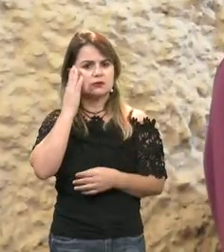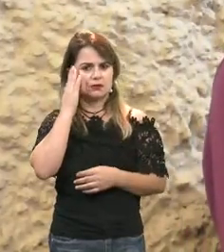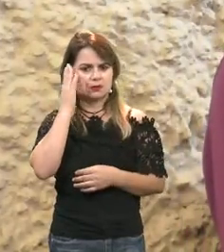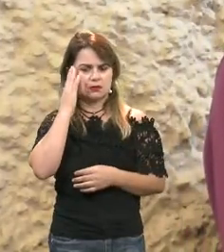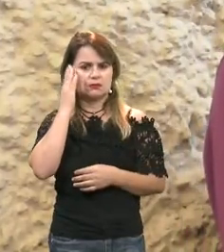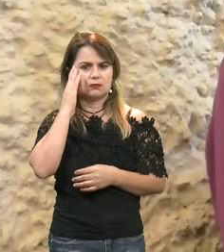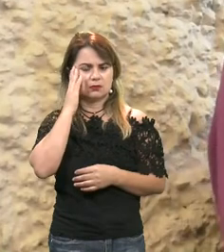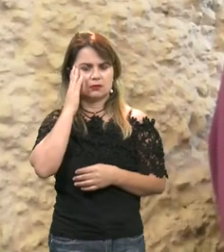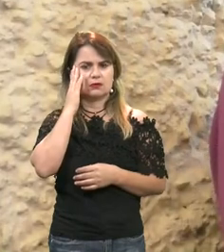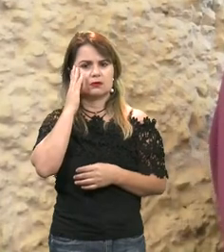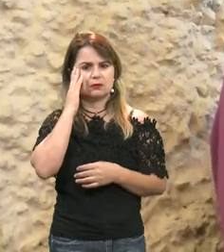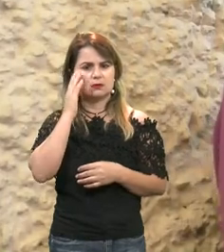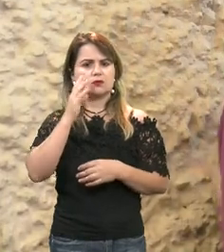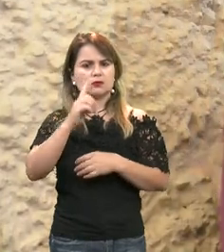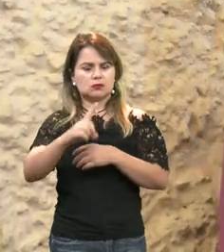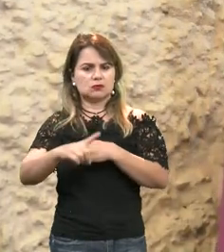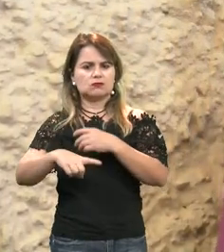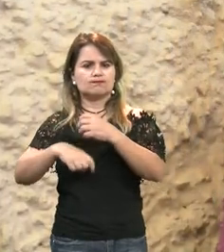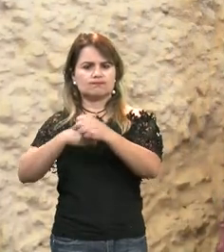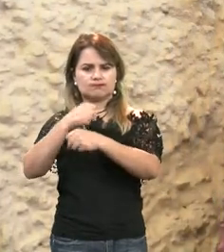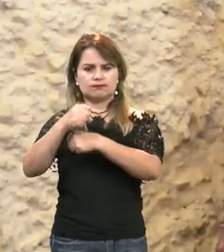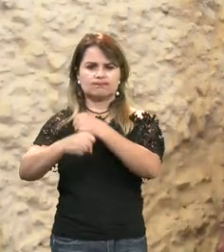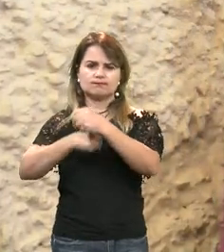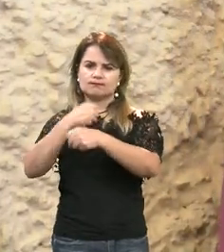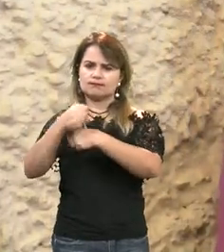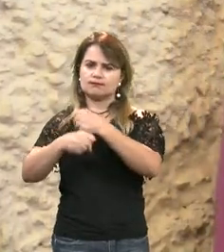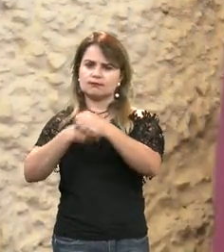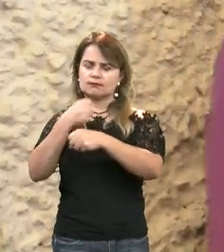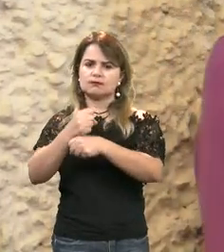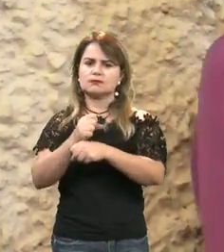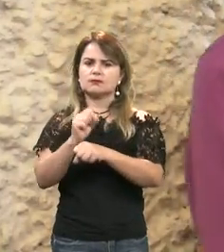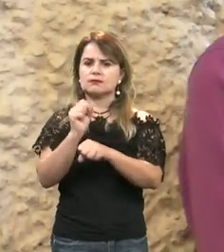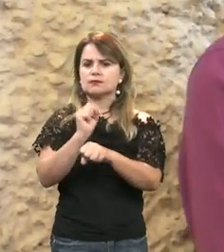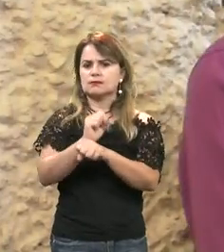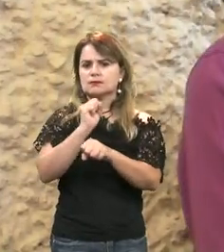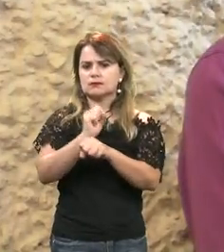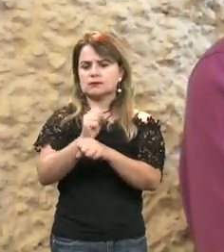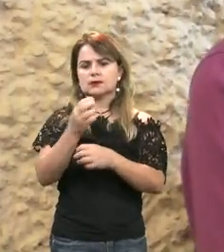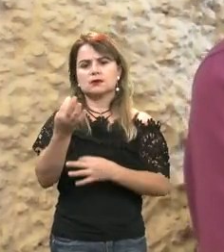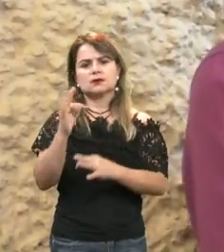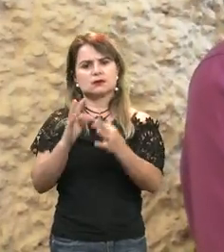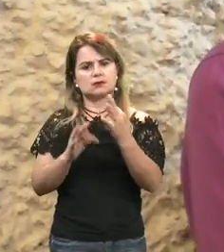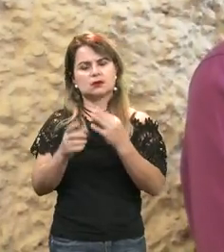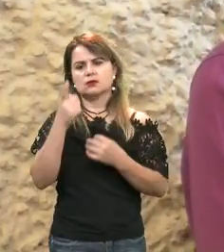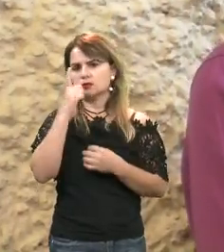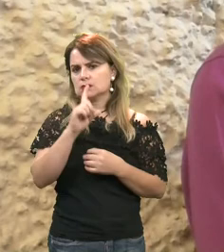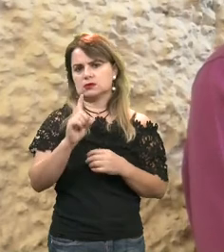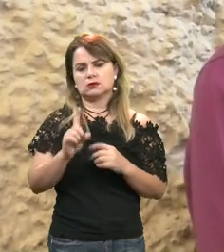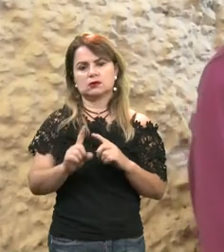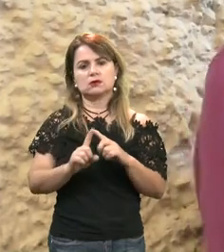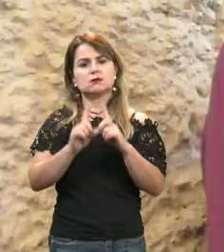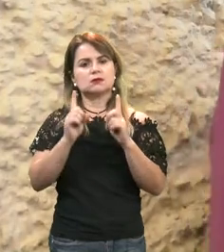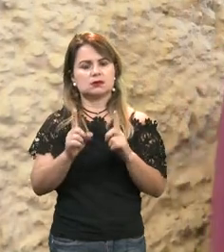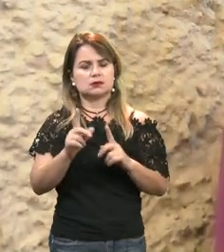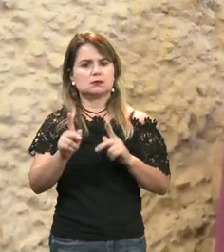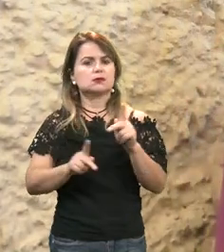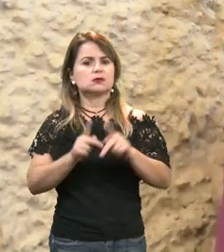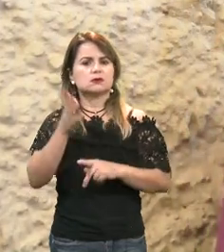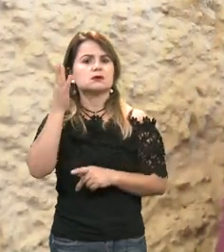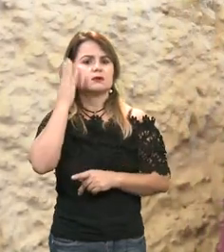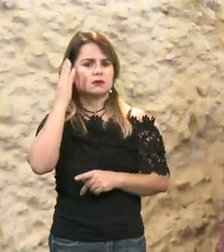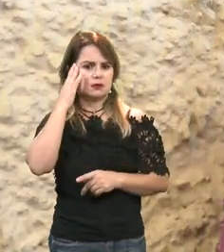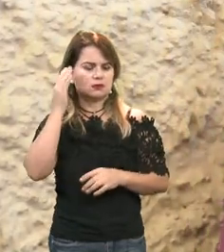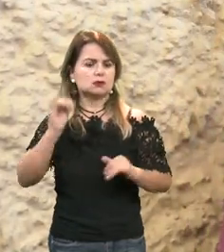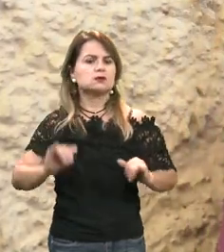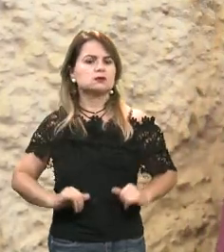fica anos tentando um tratamento e não consegue, é que realmente pode dizer o tamanho dessa dor. E aí eu